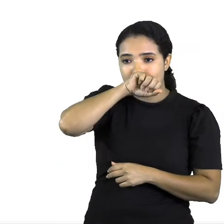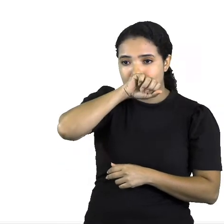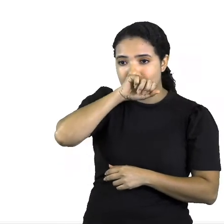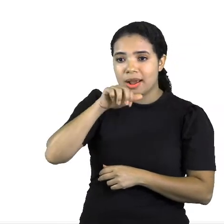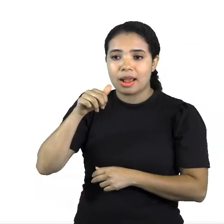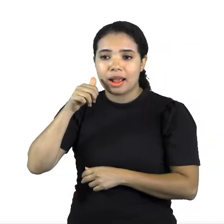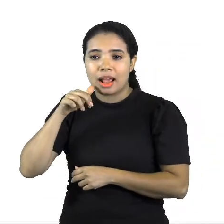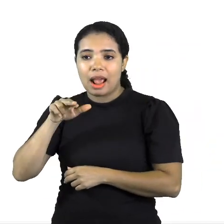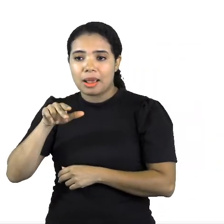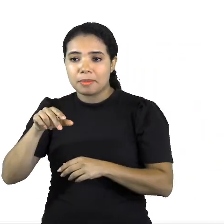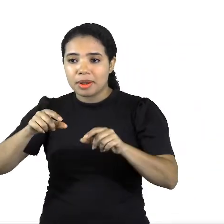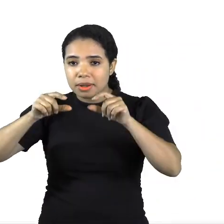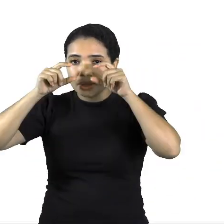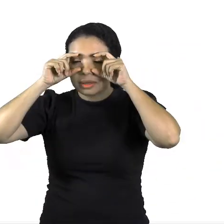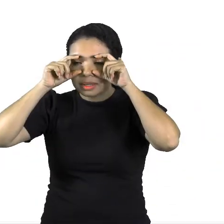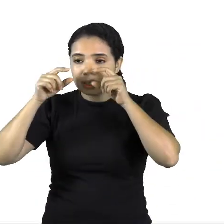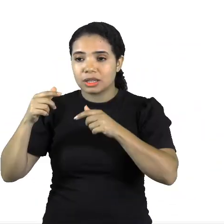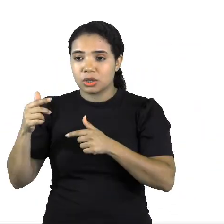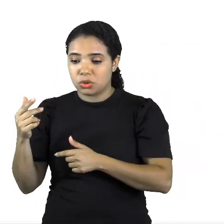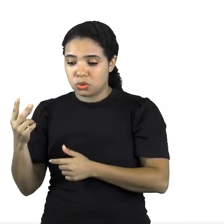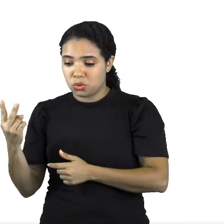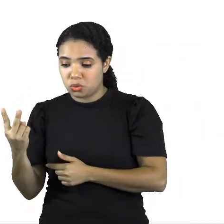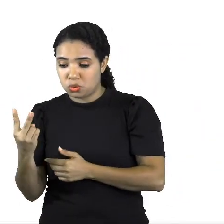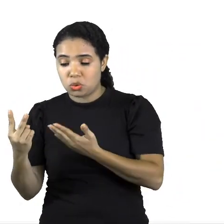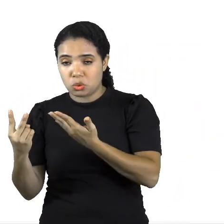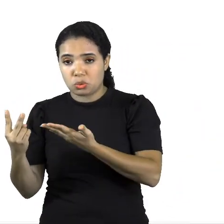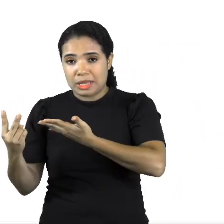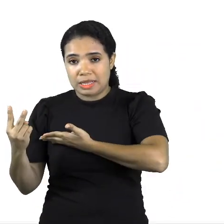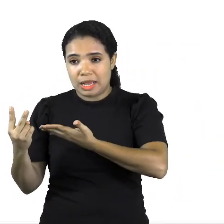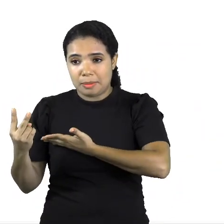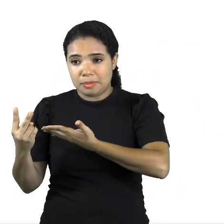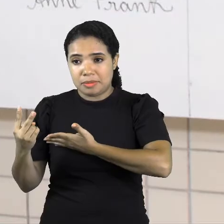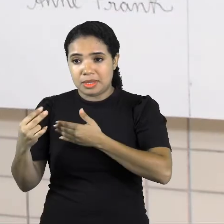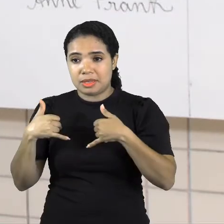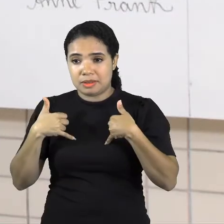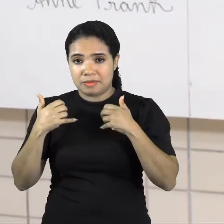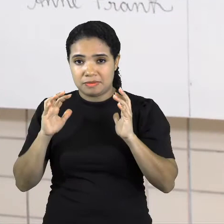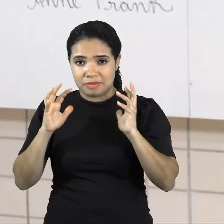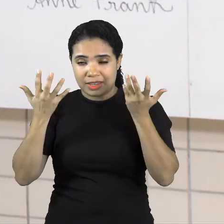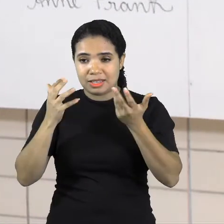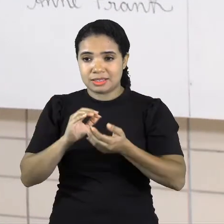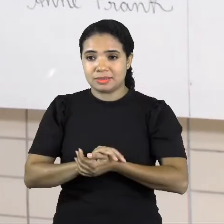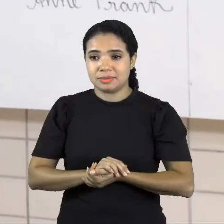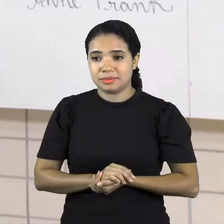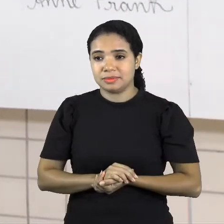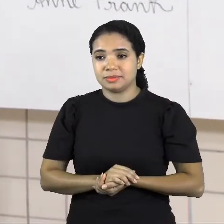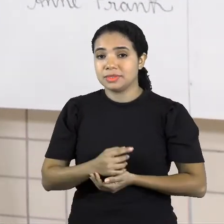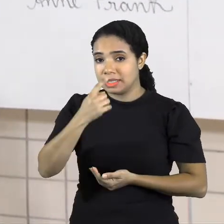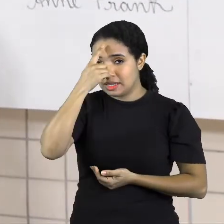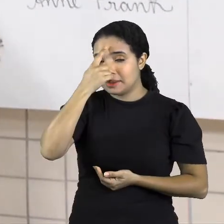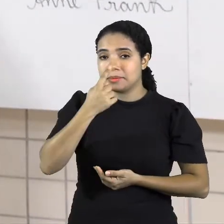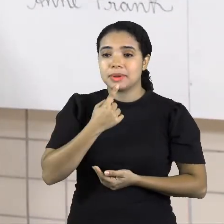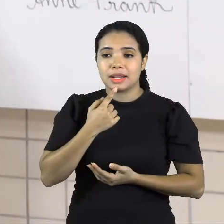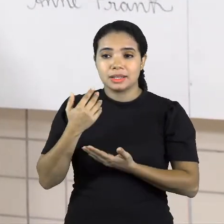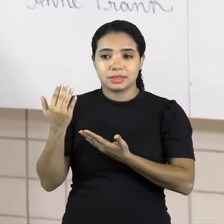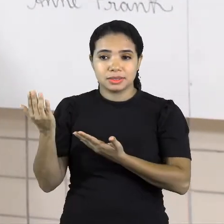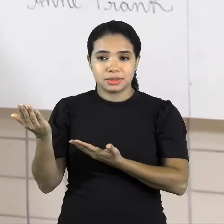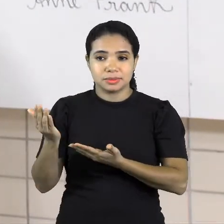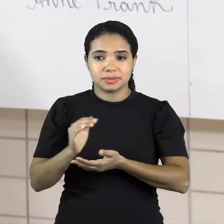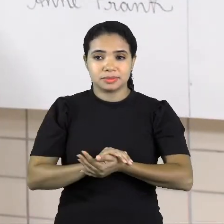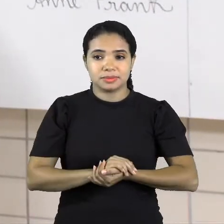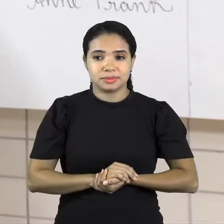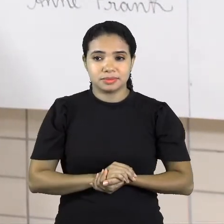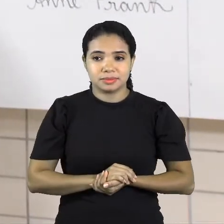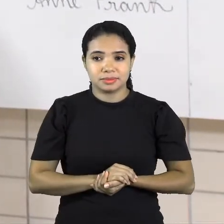e duas amigas de Anne que participaram dessa festinha. A outra imagem,